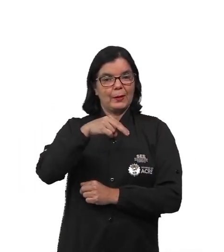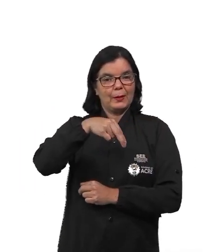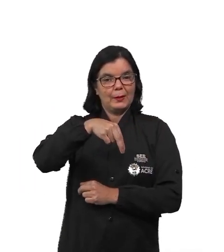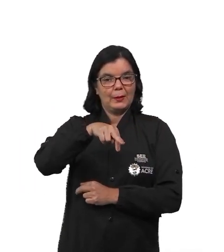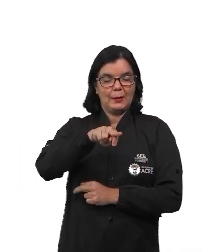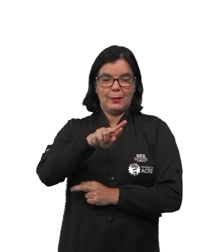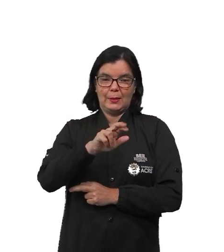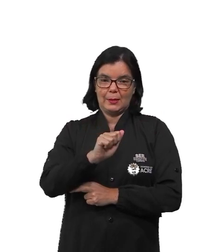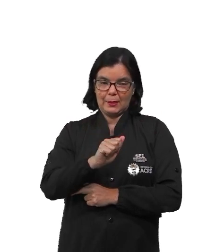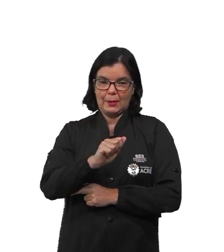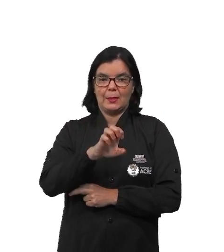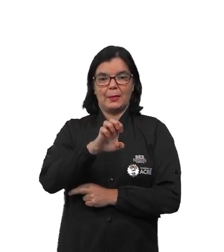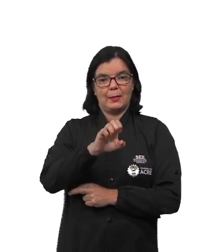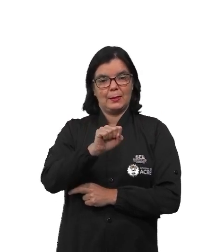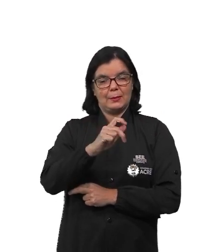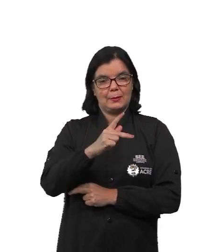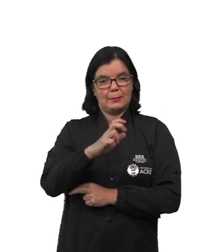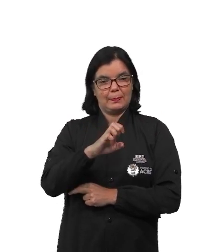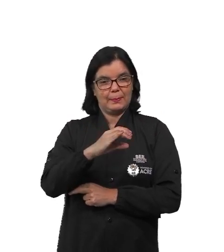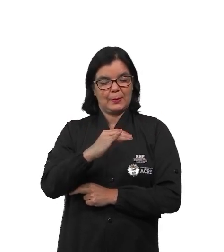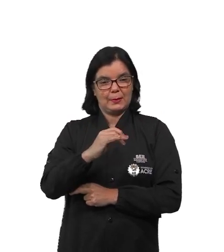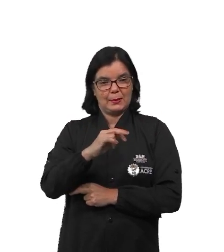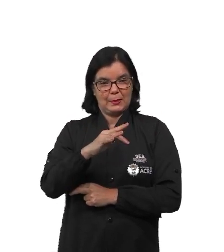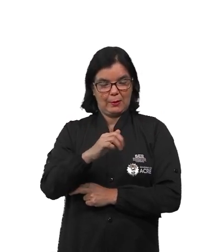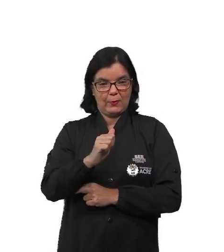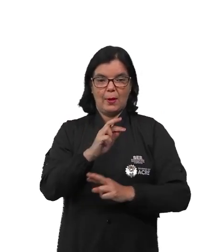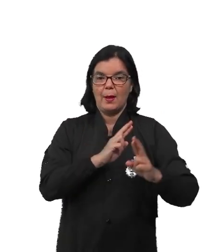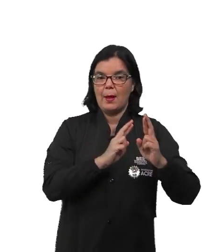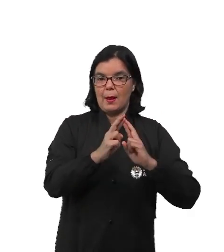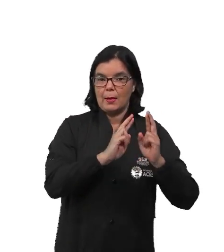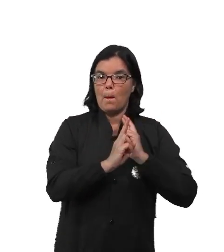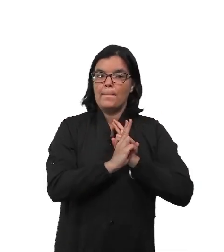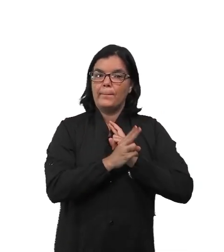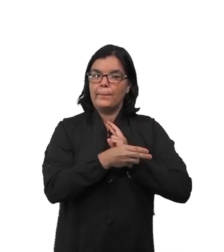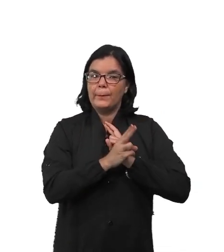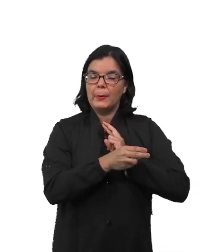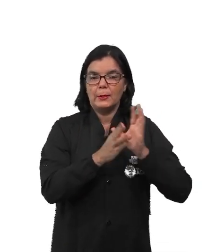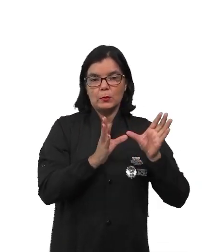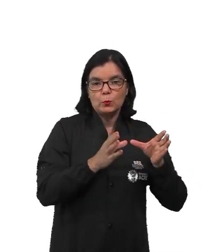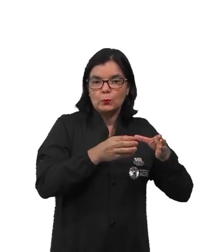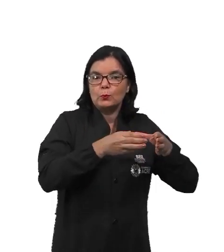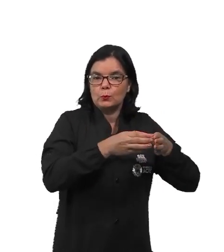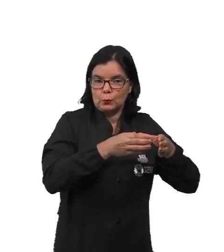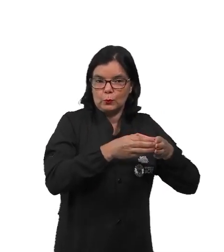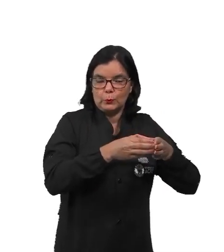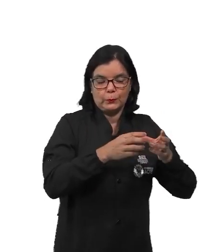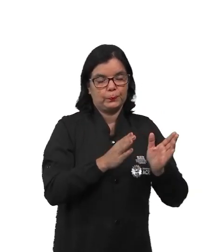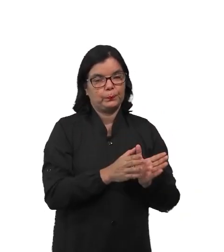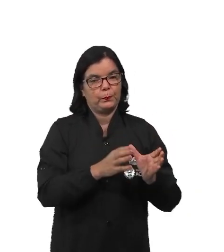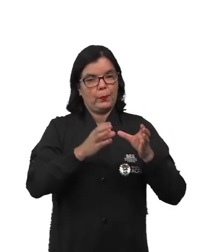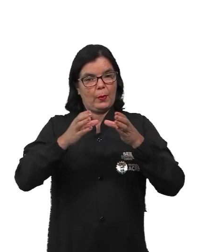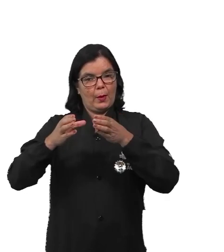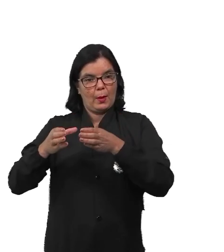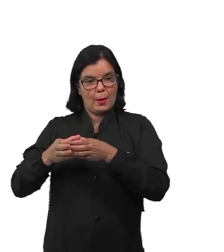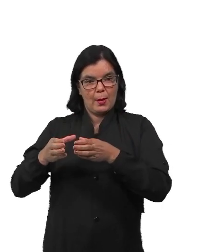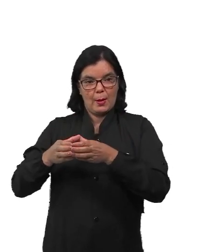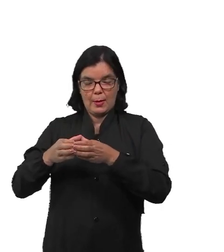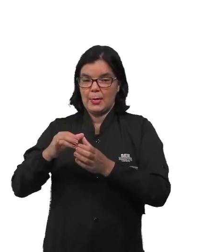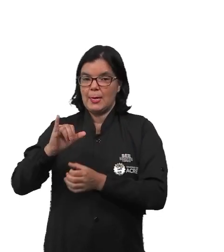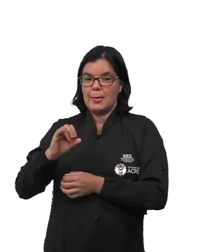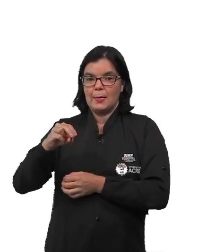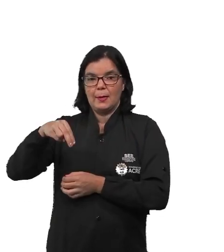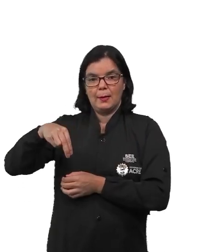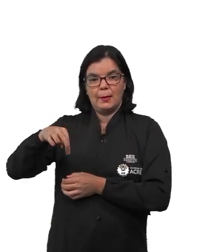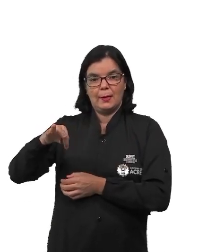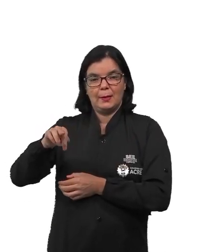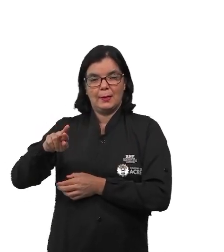intraespecíficas, que acontece relação entre as mesmas espécies. Temos relações interespecíficas,